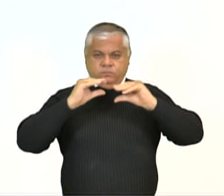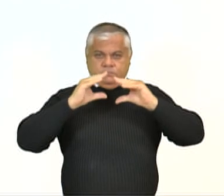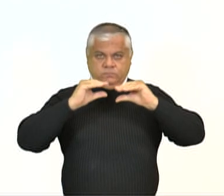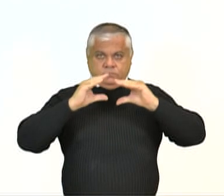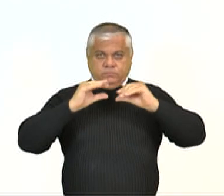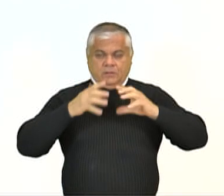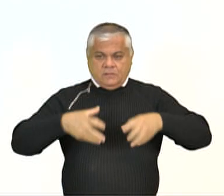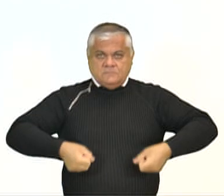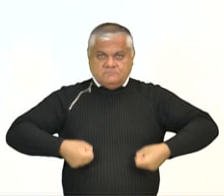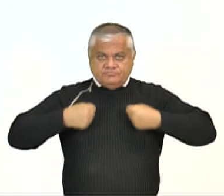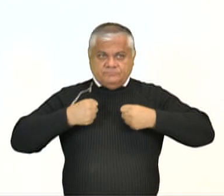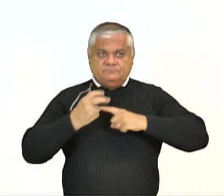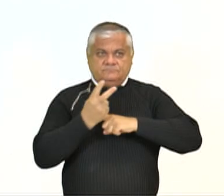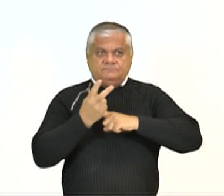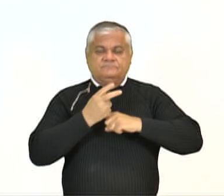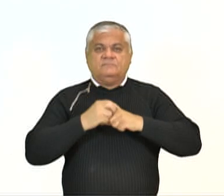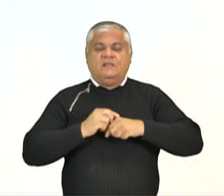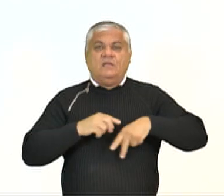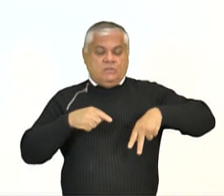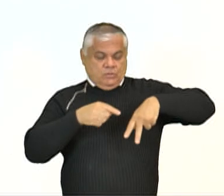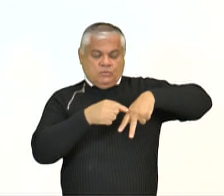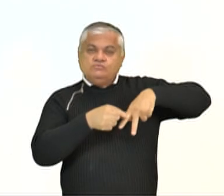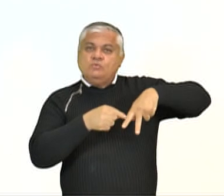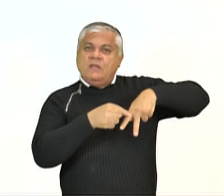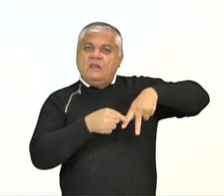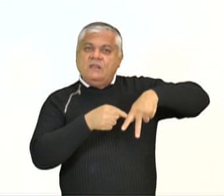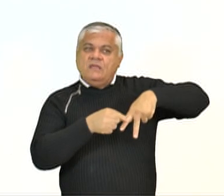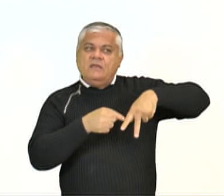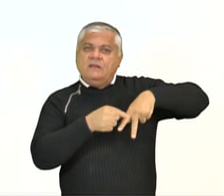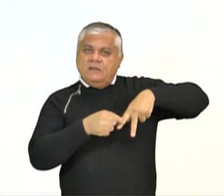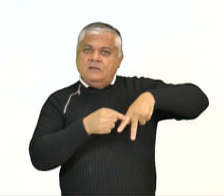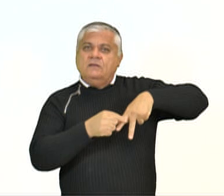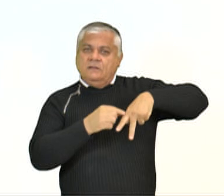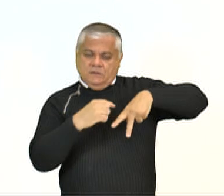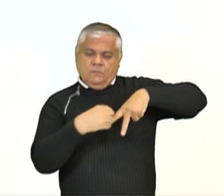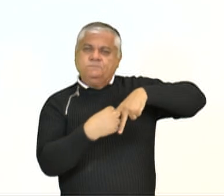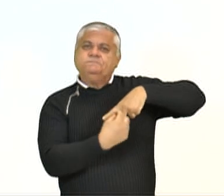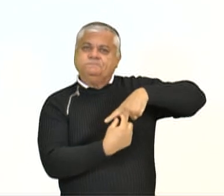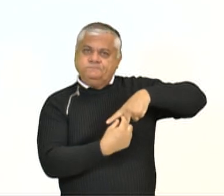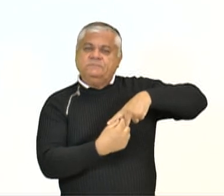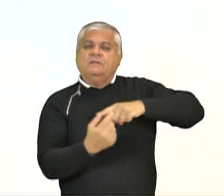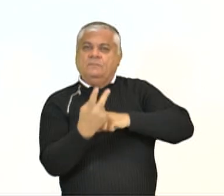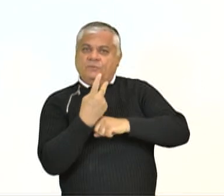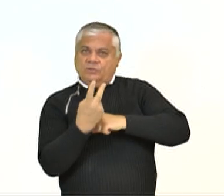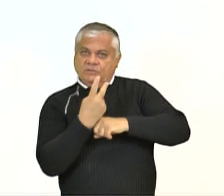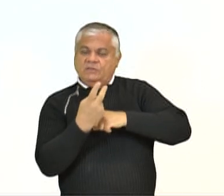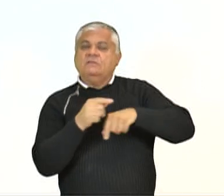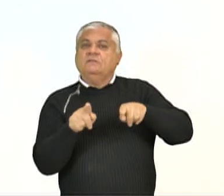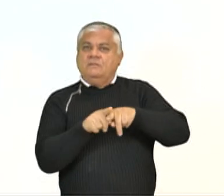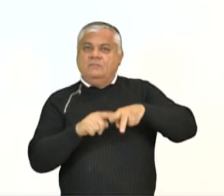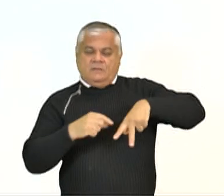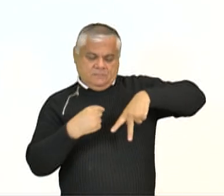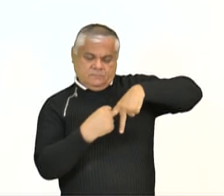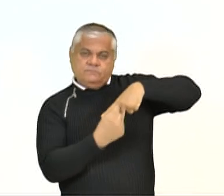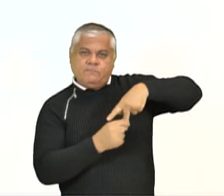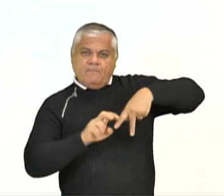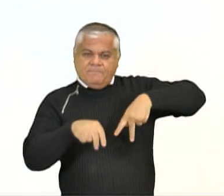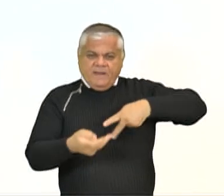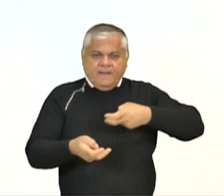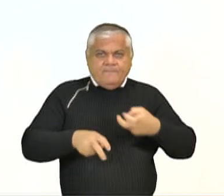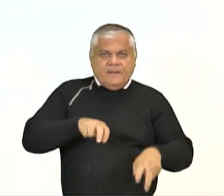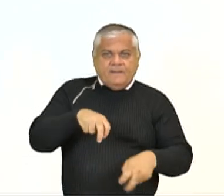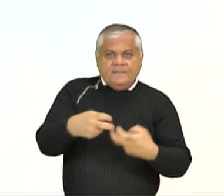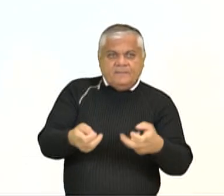proteção. As joelheiras, né, que também servem de proteção, porque eles jogam com muitas quedas